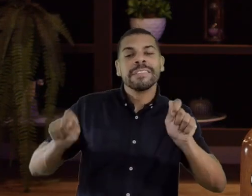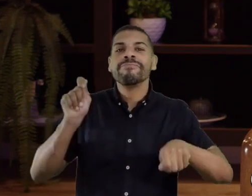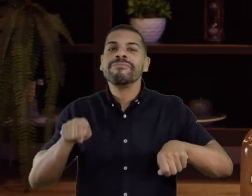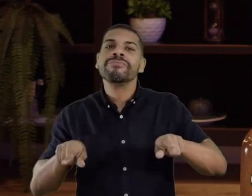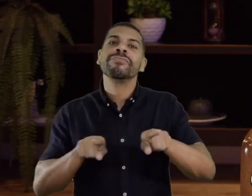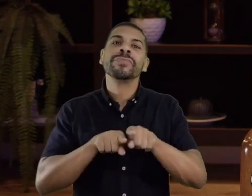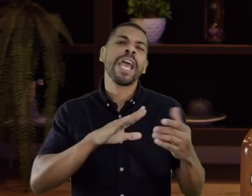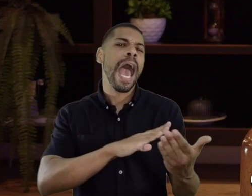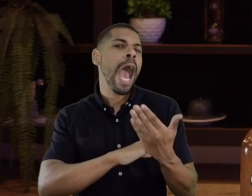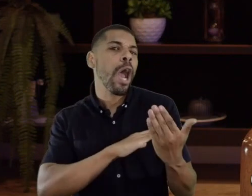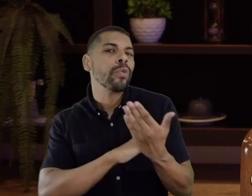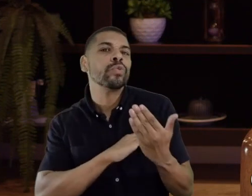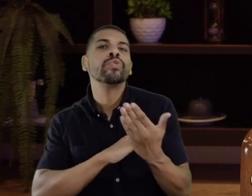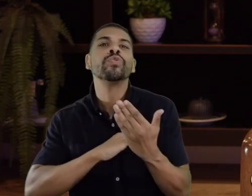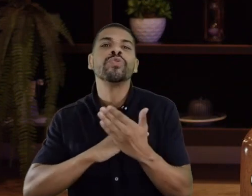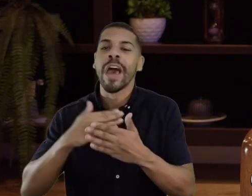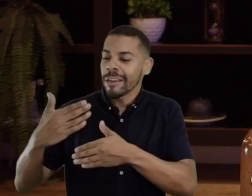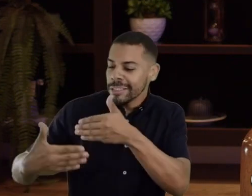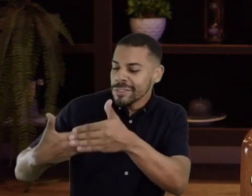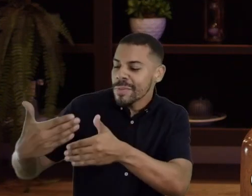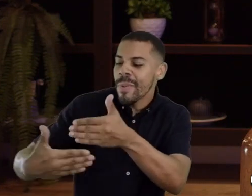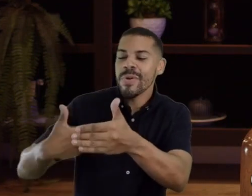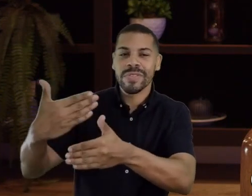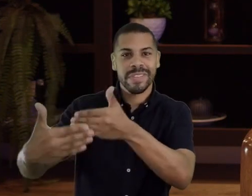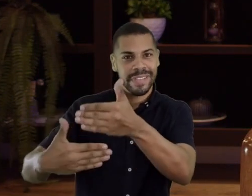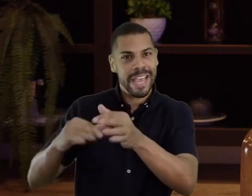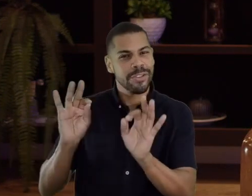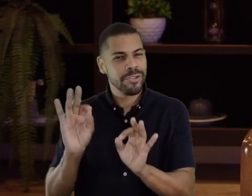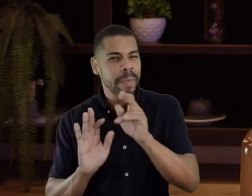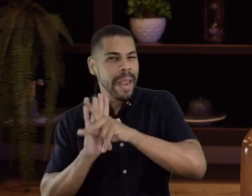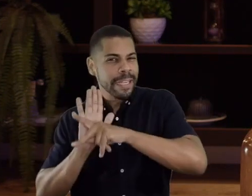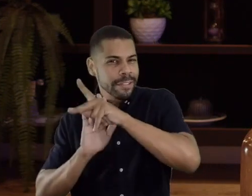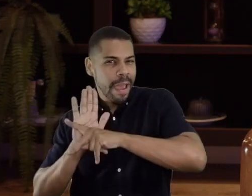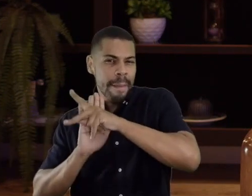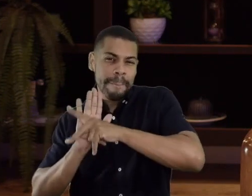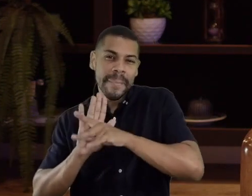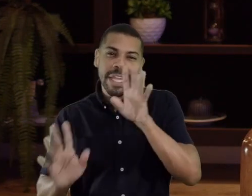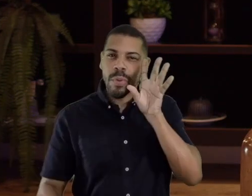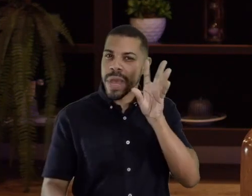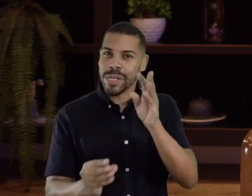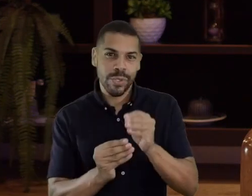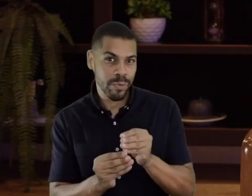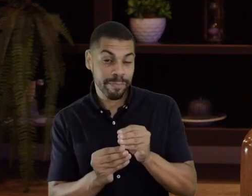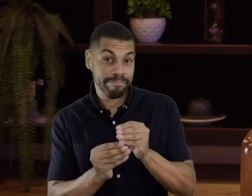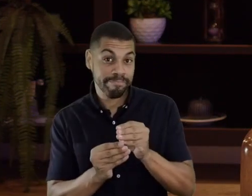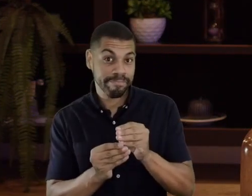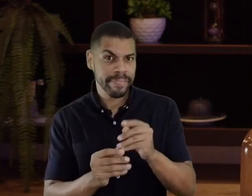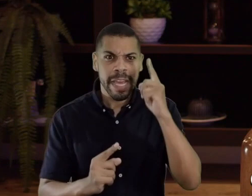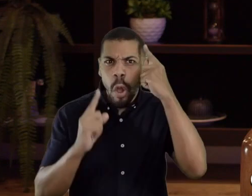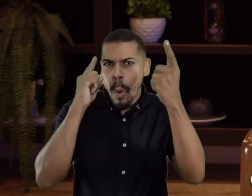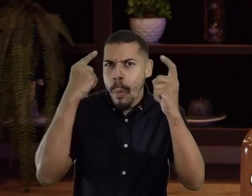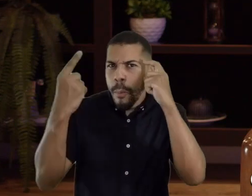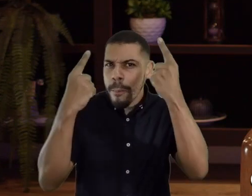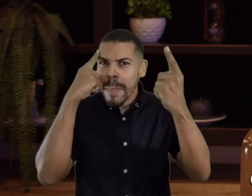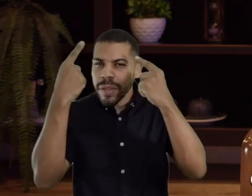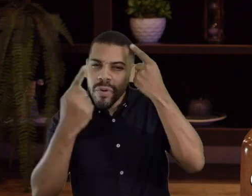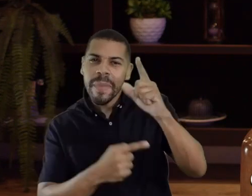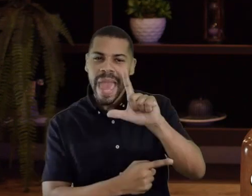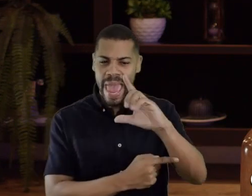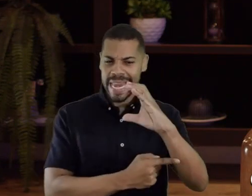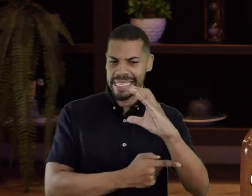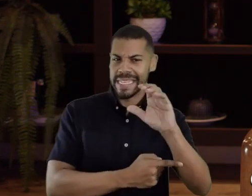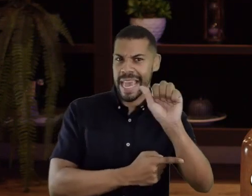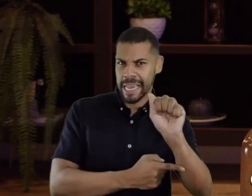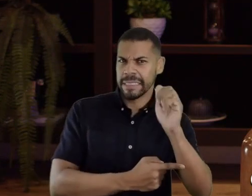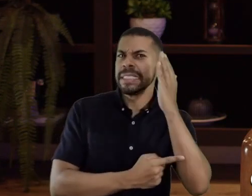algumas formas que ela pode te auxiliar nesse processo no seu processo de planejamento da carteira então basicamente isso então ficou alguma